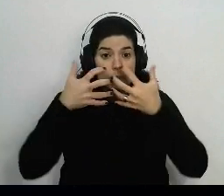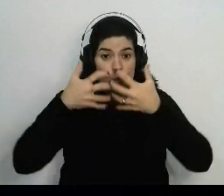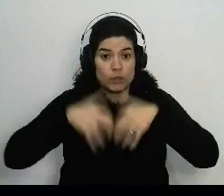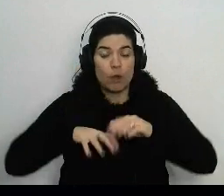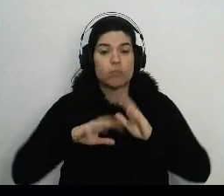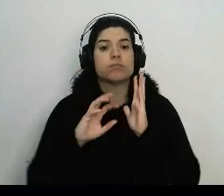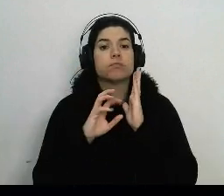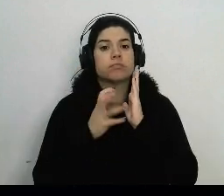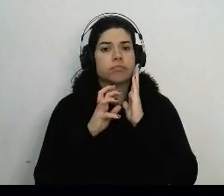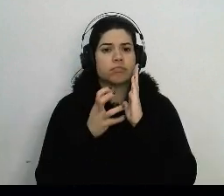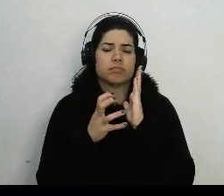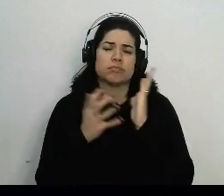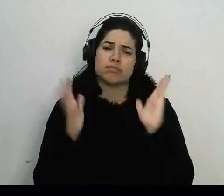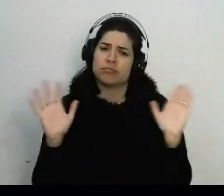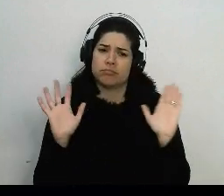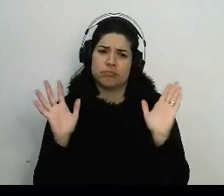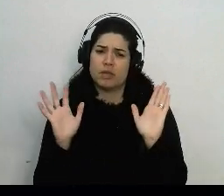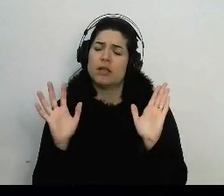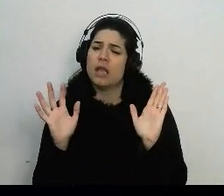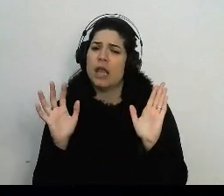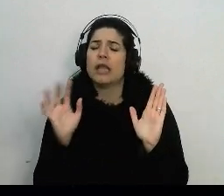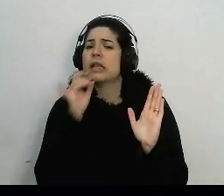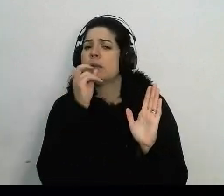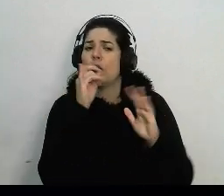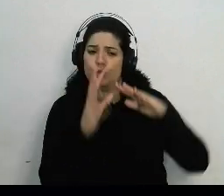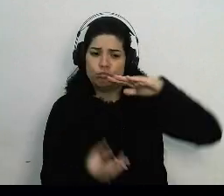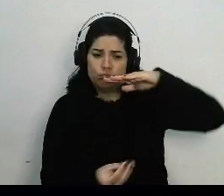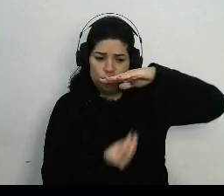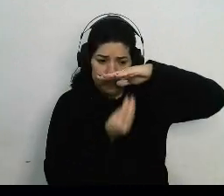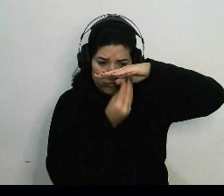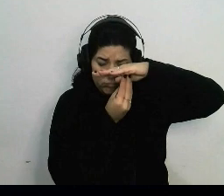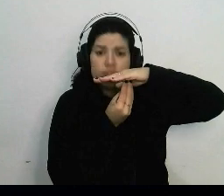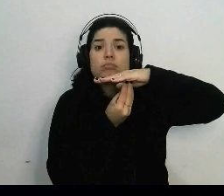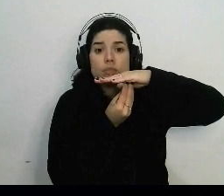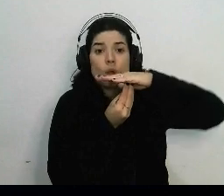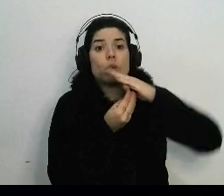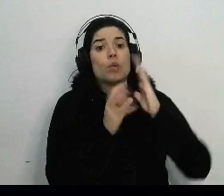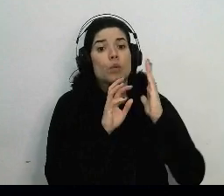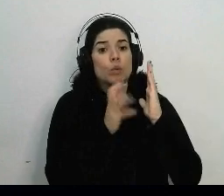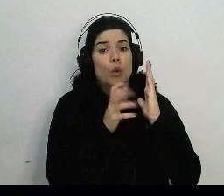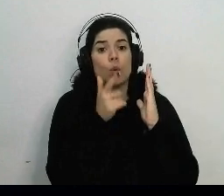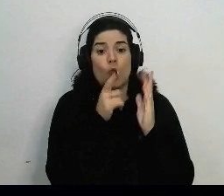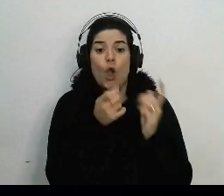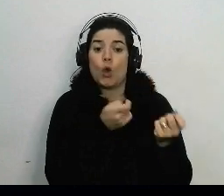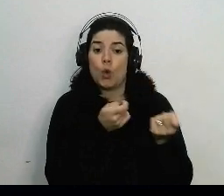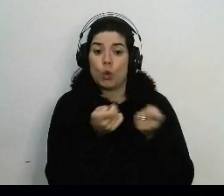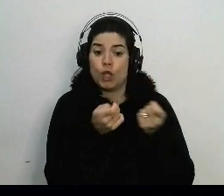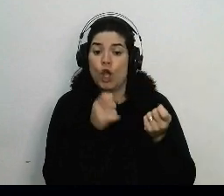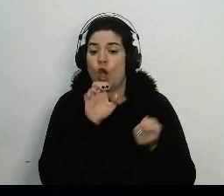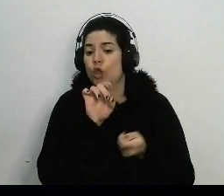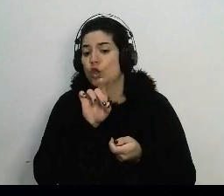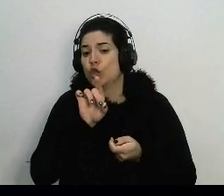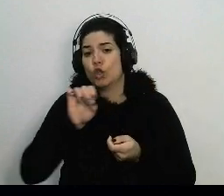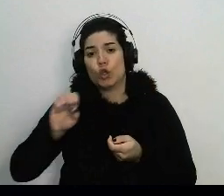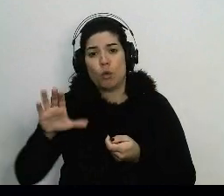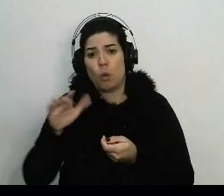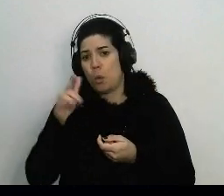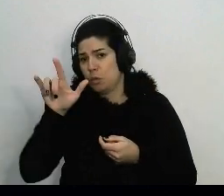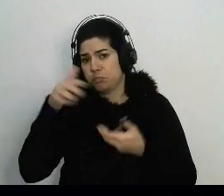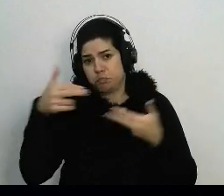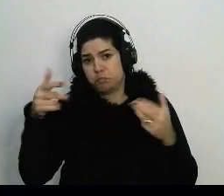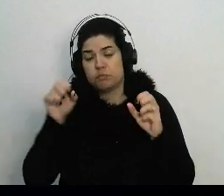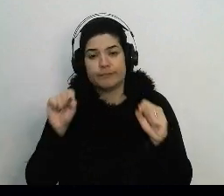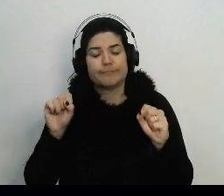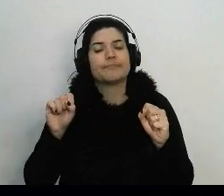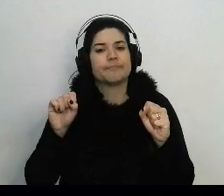crime eu subir um banco de dados, já que eu consigo controlar isso através, por exemplo, de um Docker ou qualquer outras questões, e poder exercitar